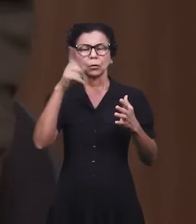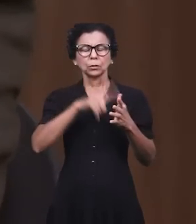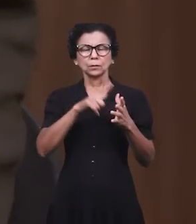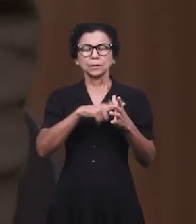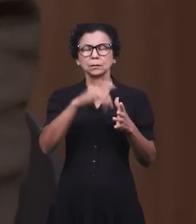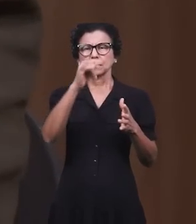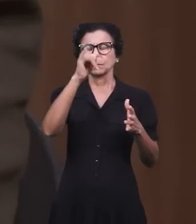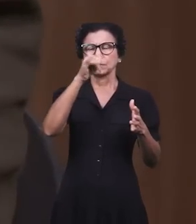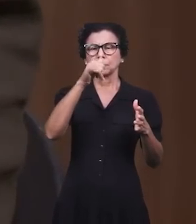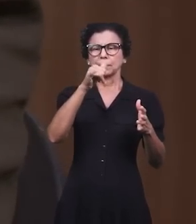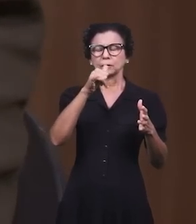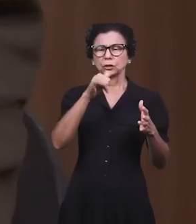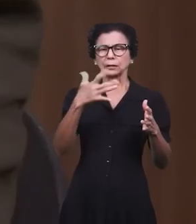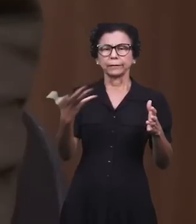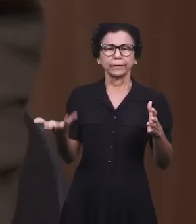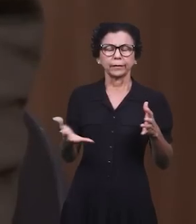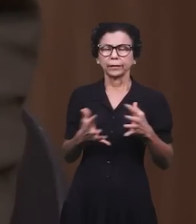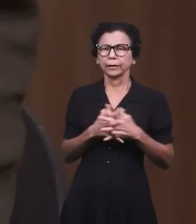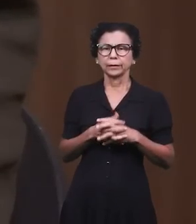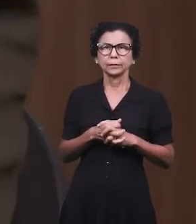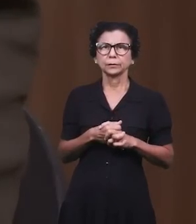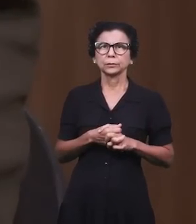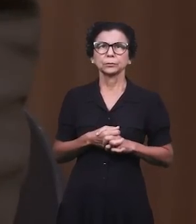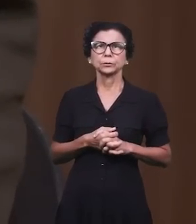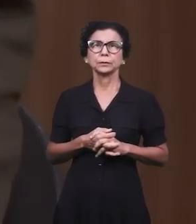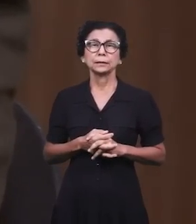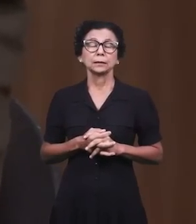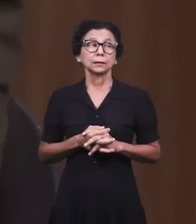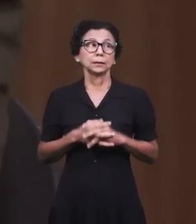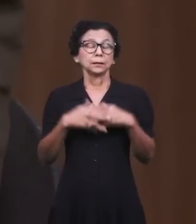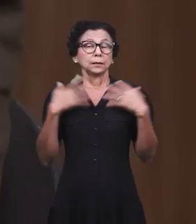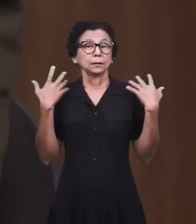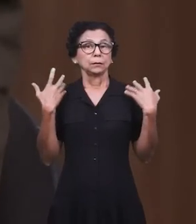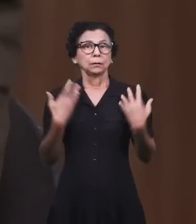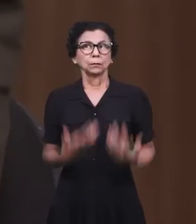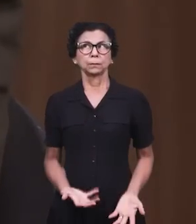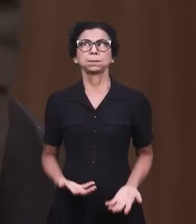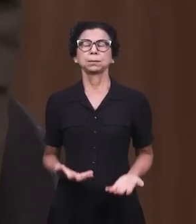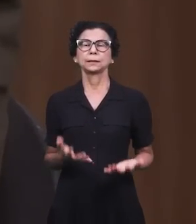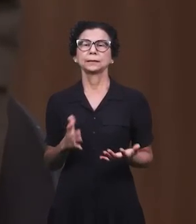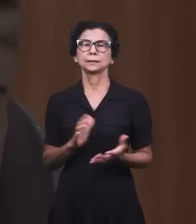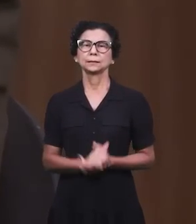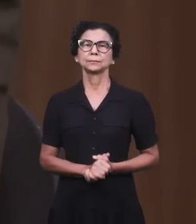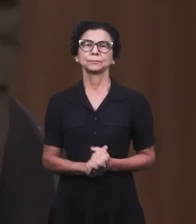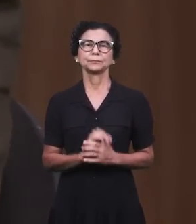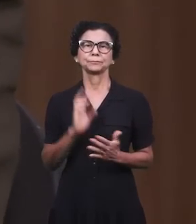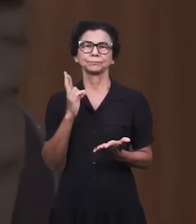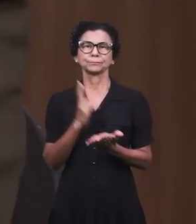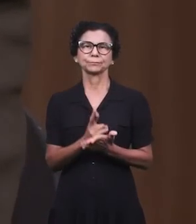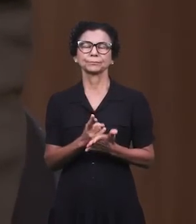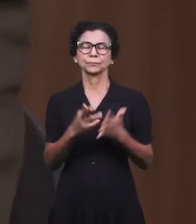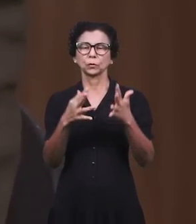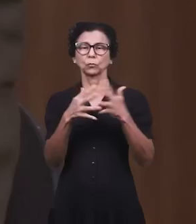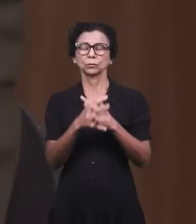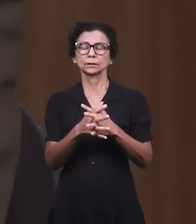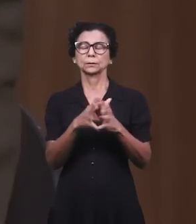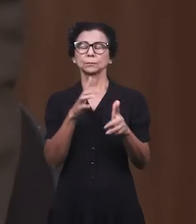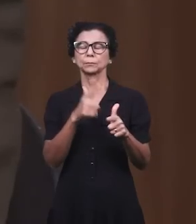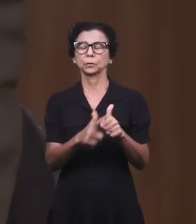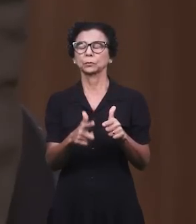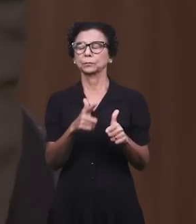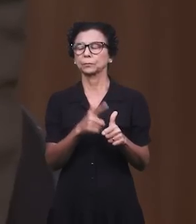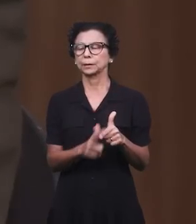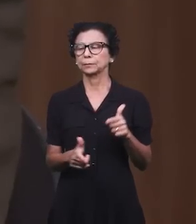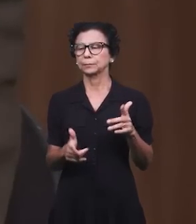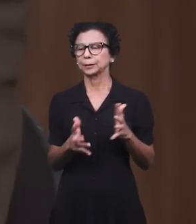lá e fez se for uma empresa, o lógico. Isso chega uma hora que isso converge a problemas. E para você resolver isso é